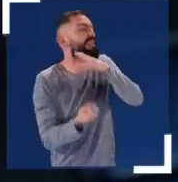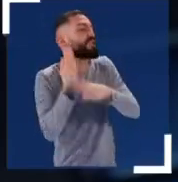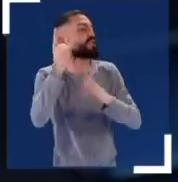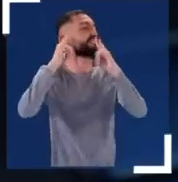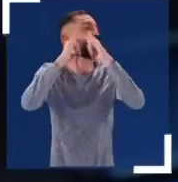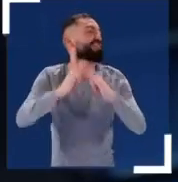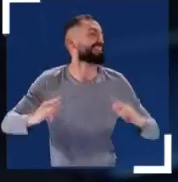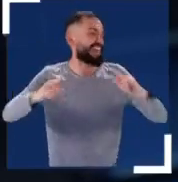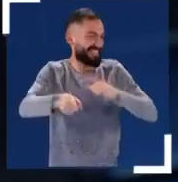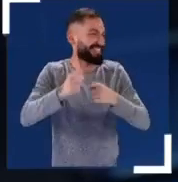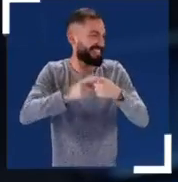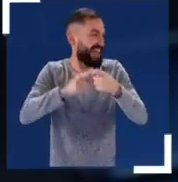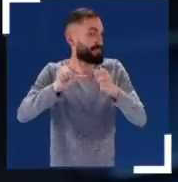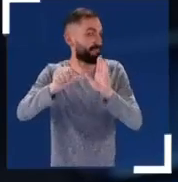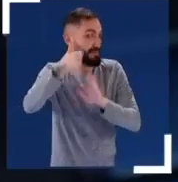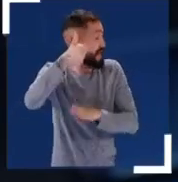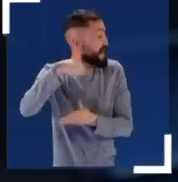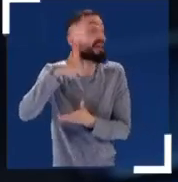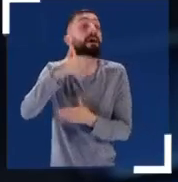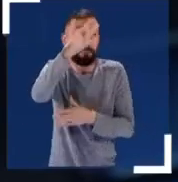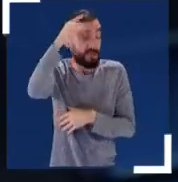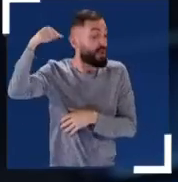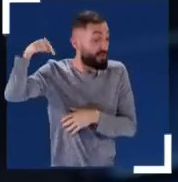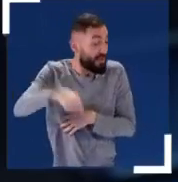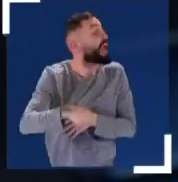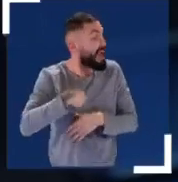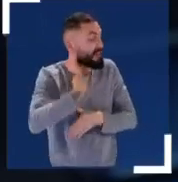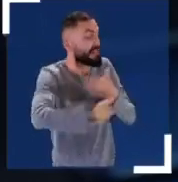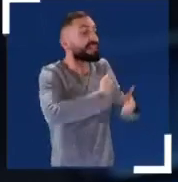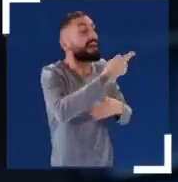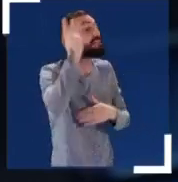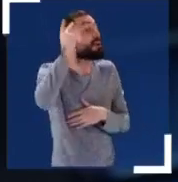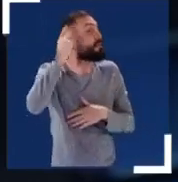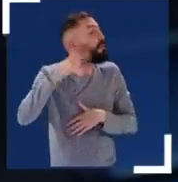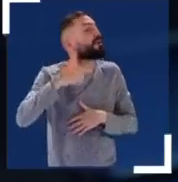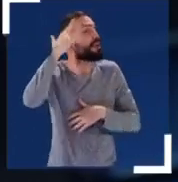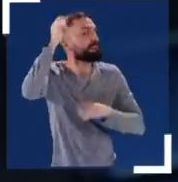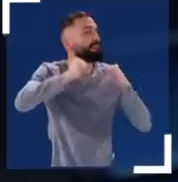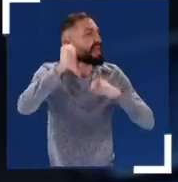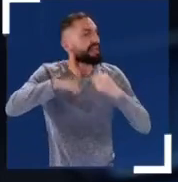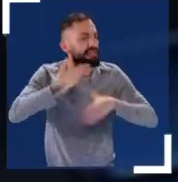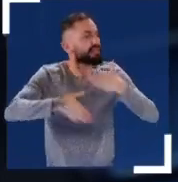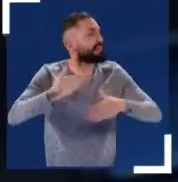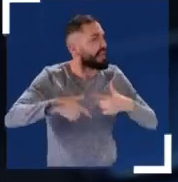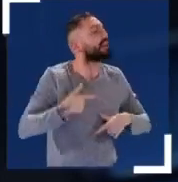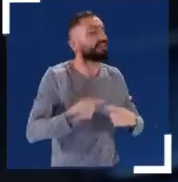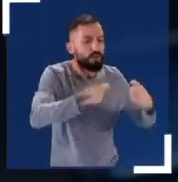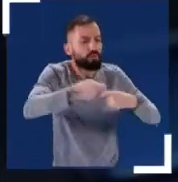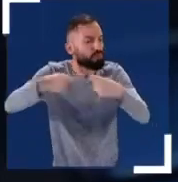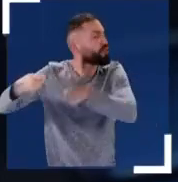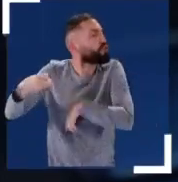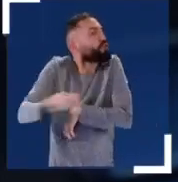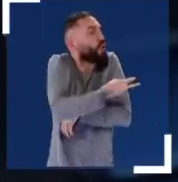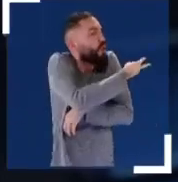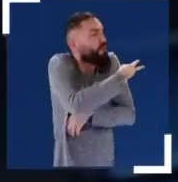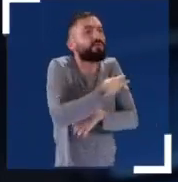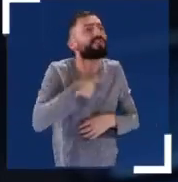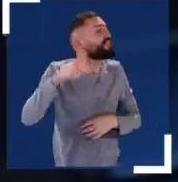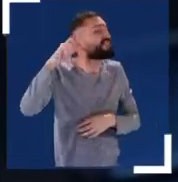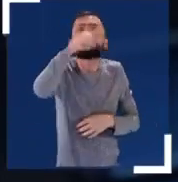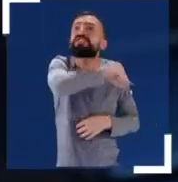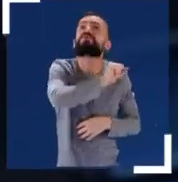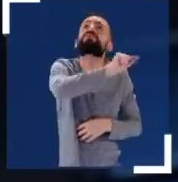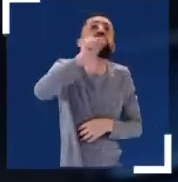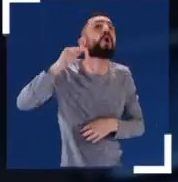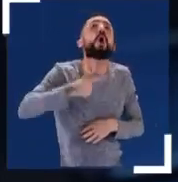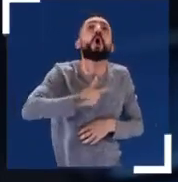As pessoas vieram com esse espírito e empreenderam em São Paulo. São Paulo é uma referência em várias áreas. É difícil você encontrar uma cidade onde você aponte